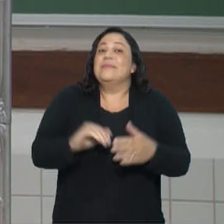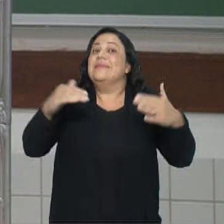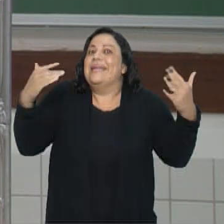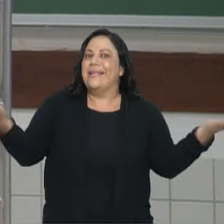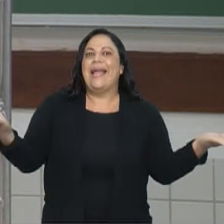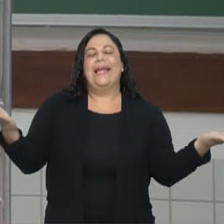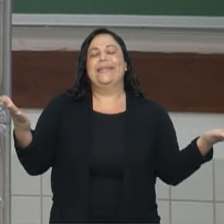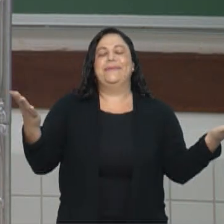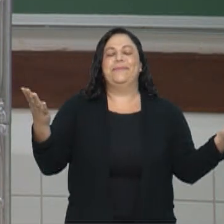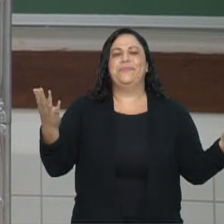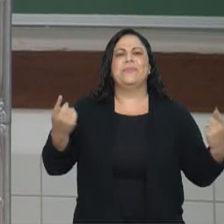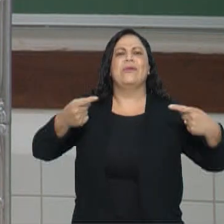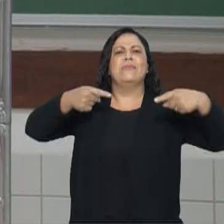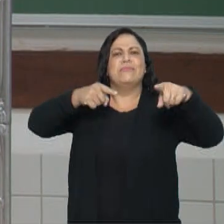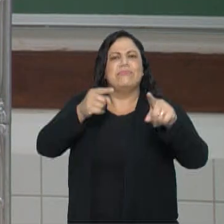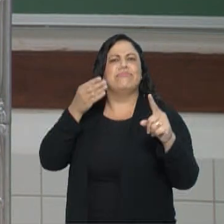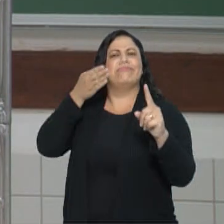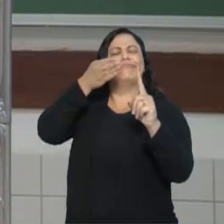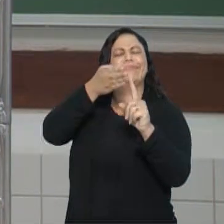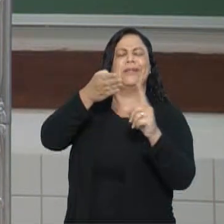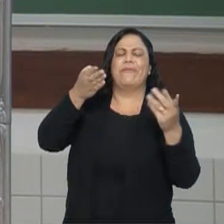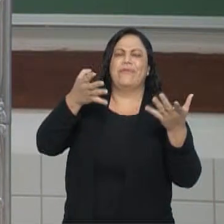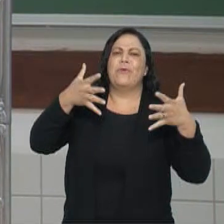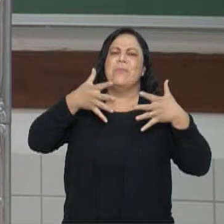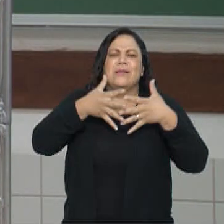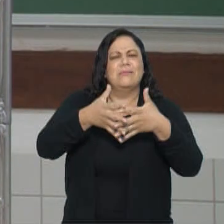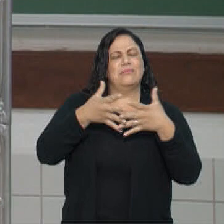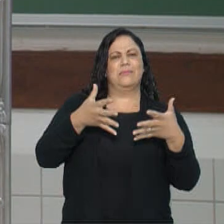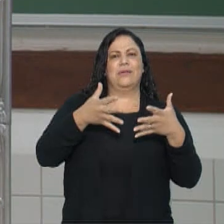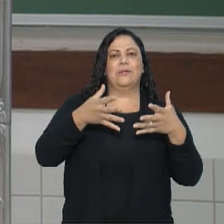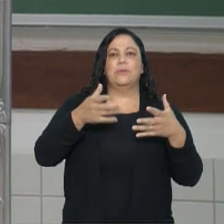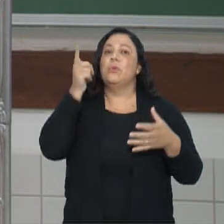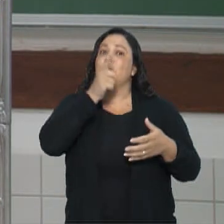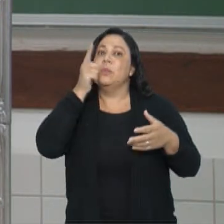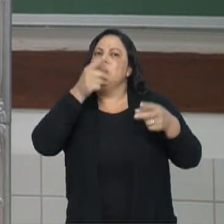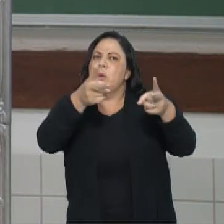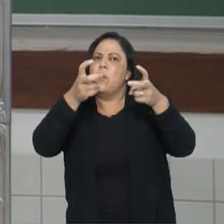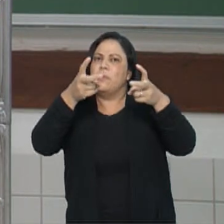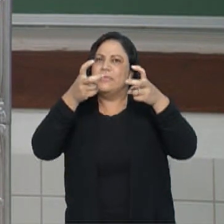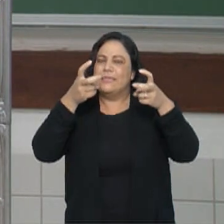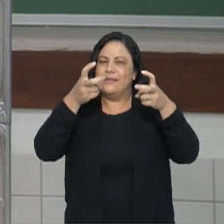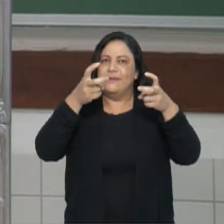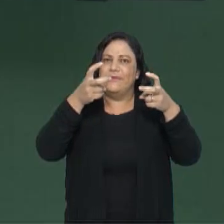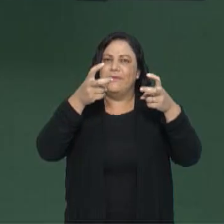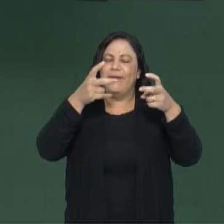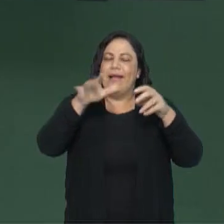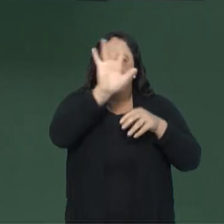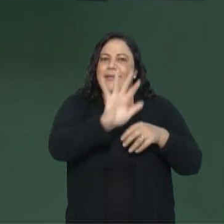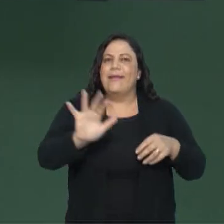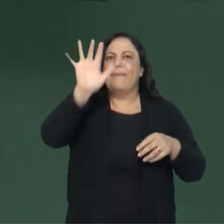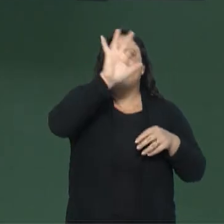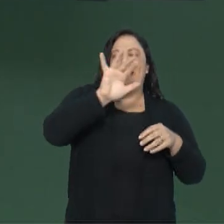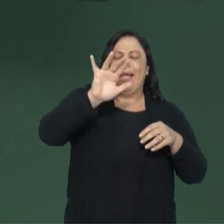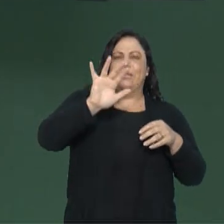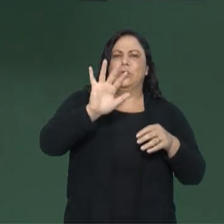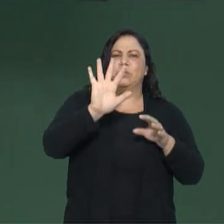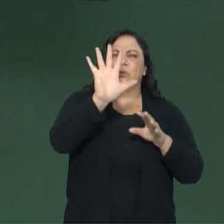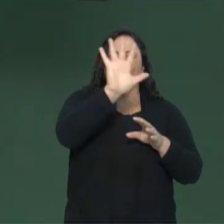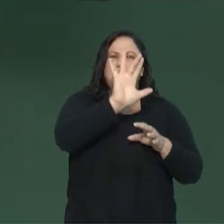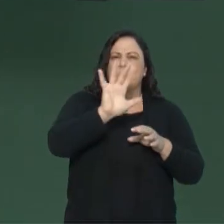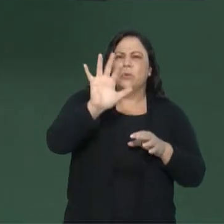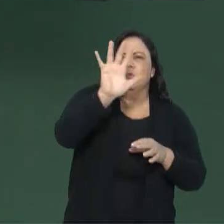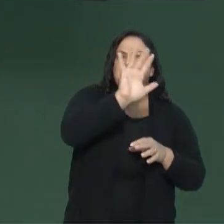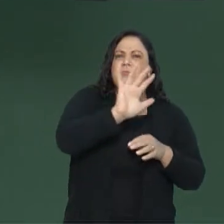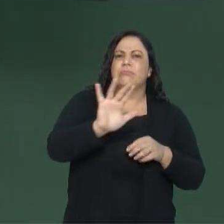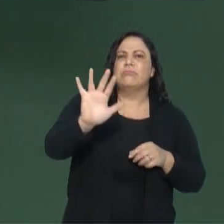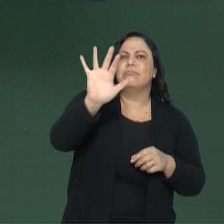aí, esse desafio foi mais complicado? Conseguiu observar alguma coisa na imagem? Ela mexeu? Ela estava diferente do início ao